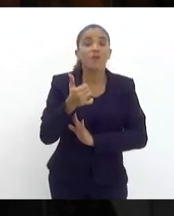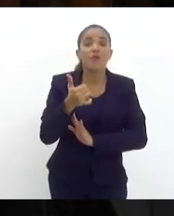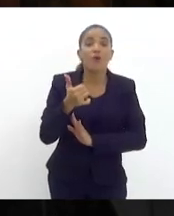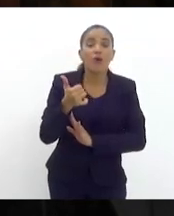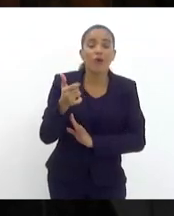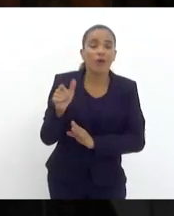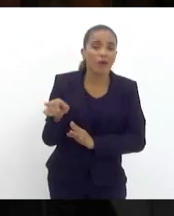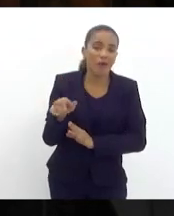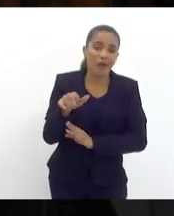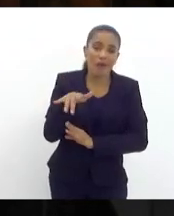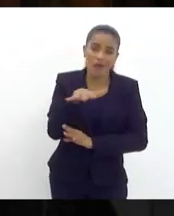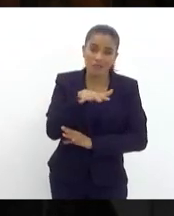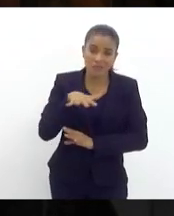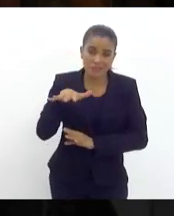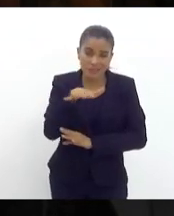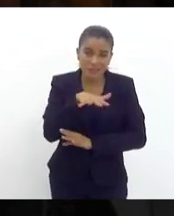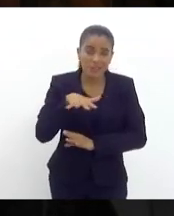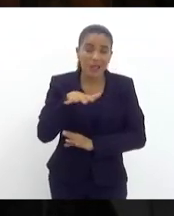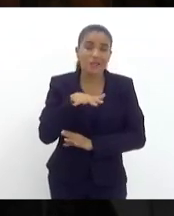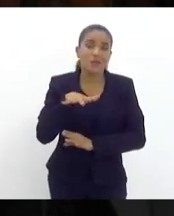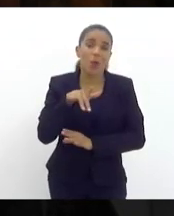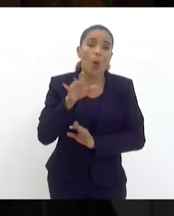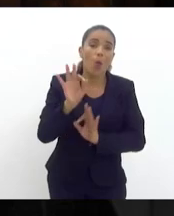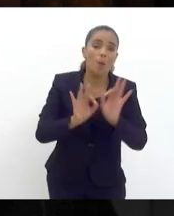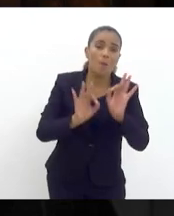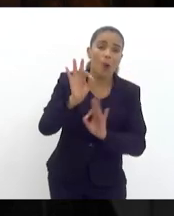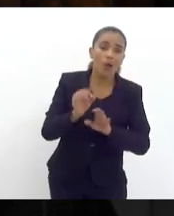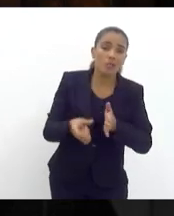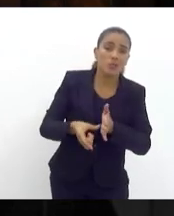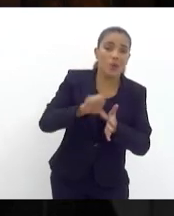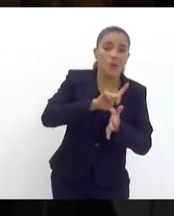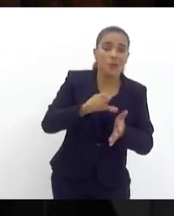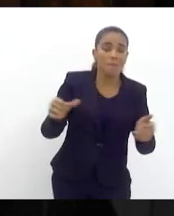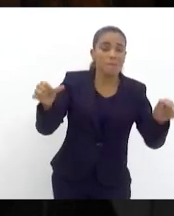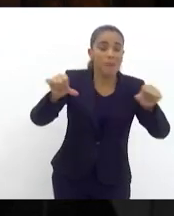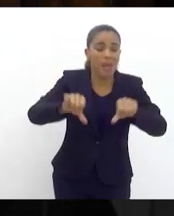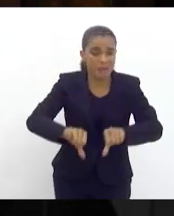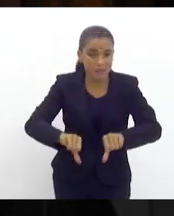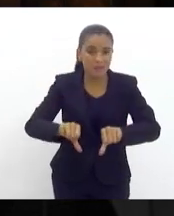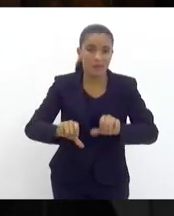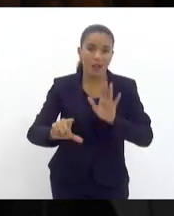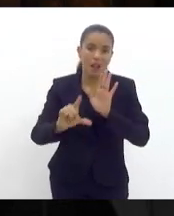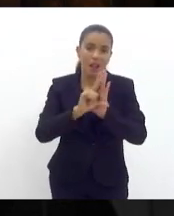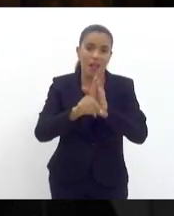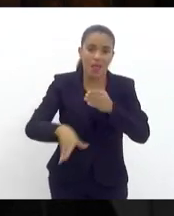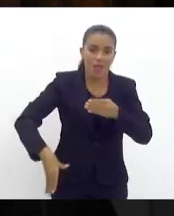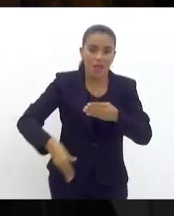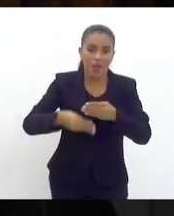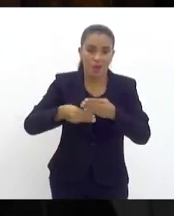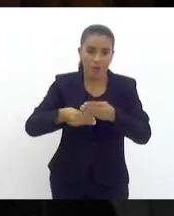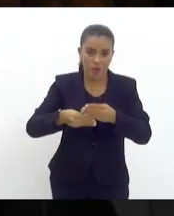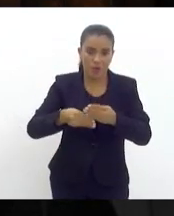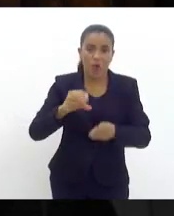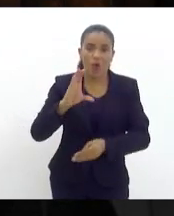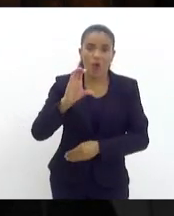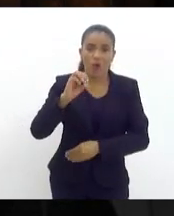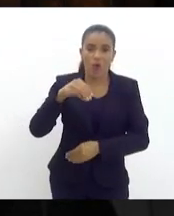malvada em digitada a péssima lei complementar